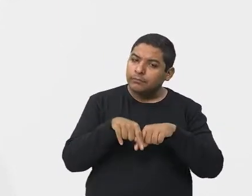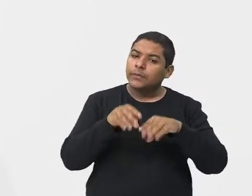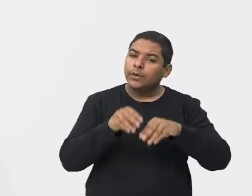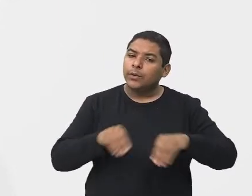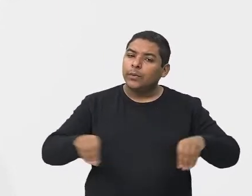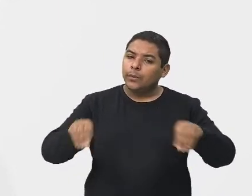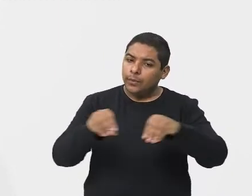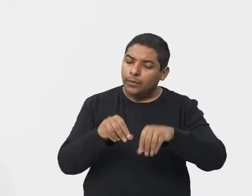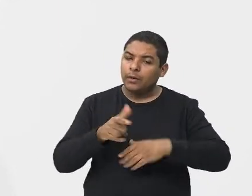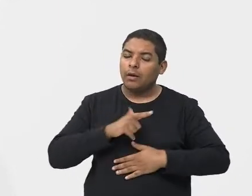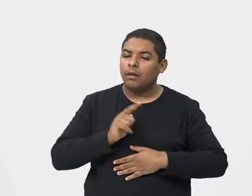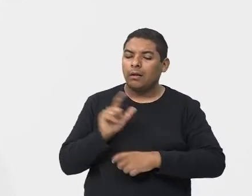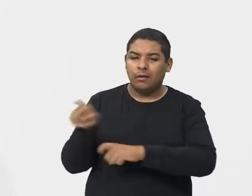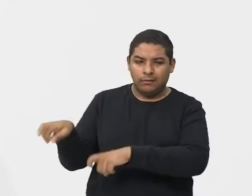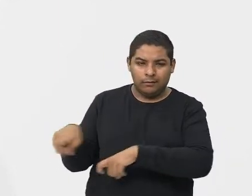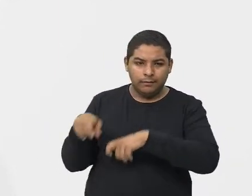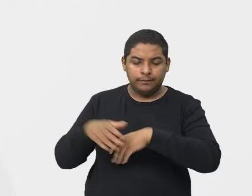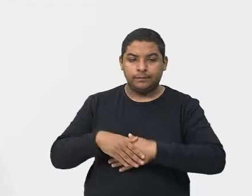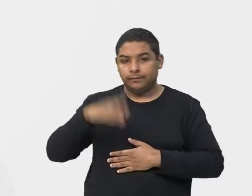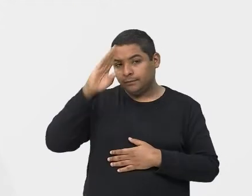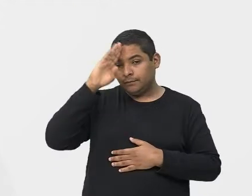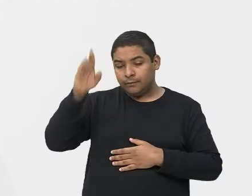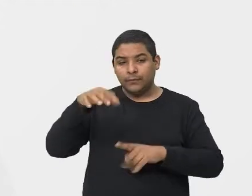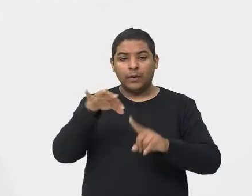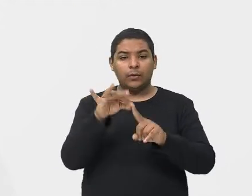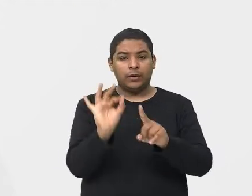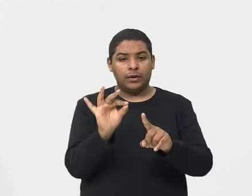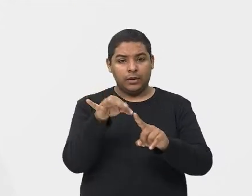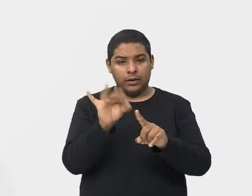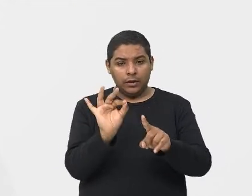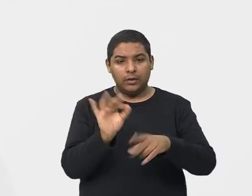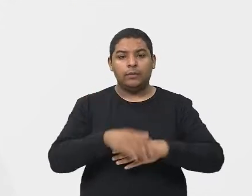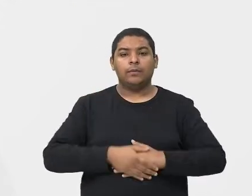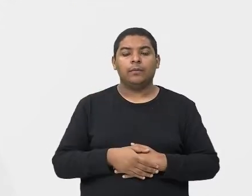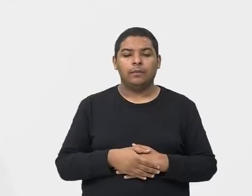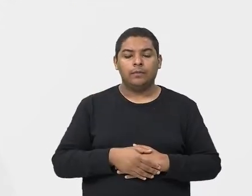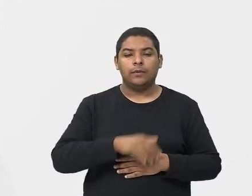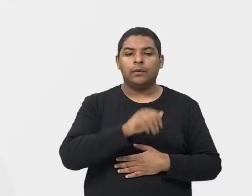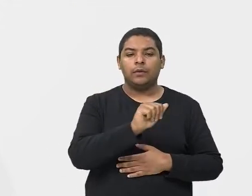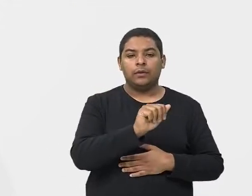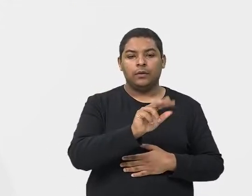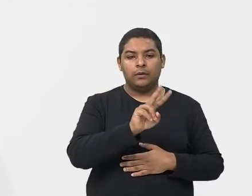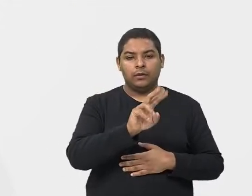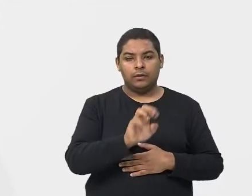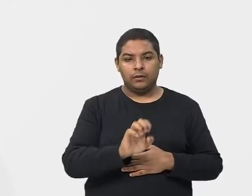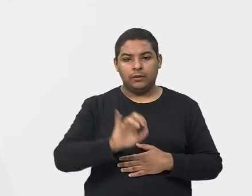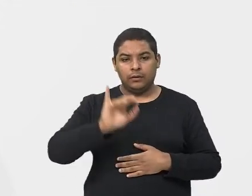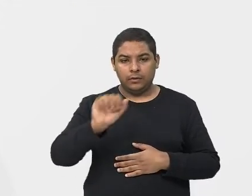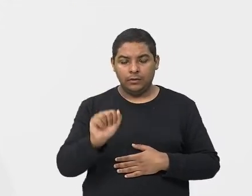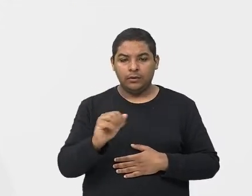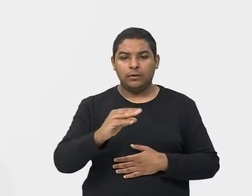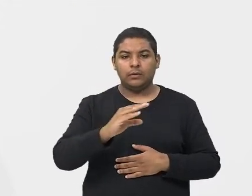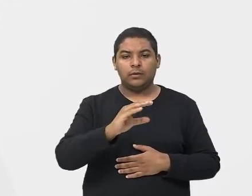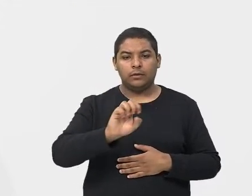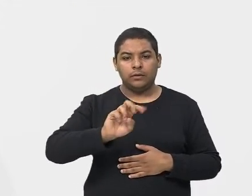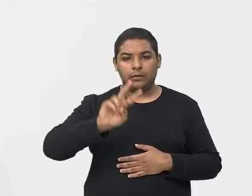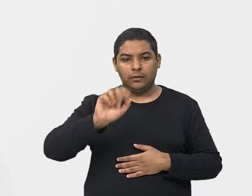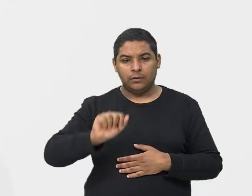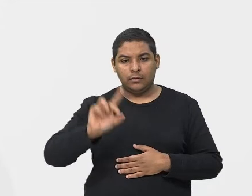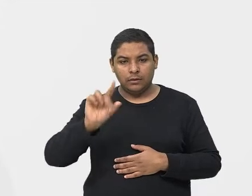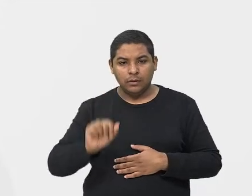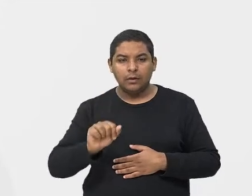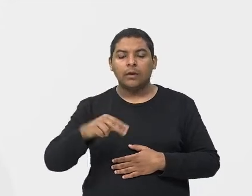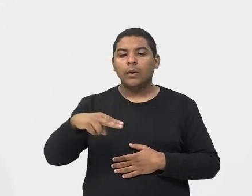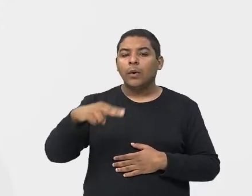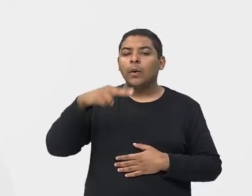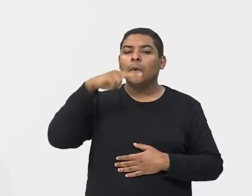cultivam principalmente aí os produtos como o trigo, né? A gente observa muito também o cultivo de aveia, de cevada,